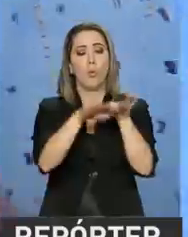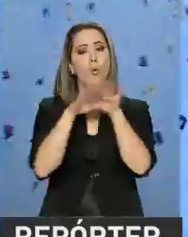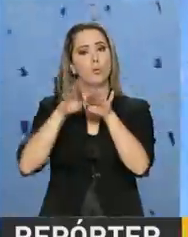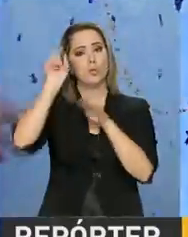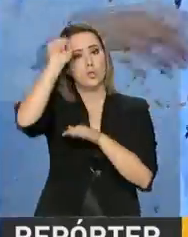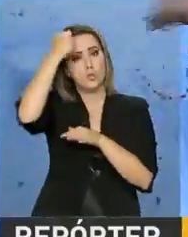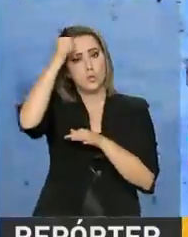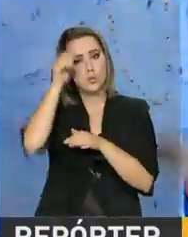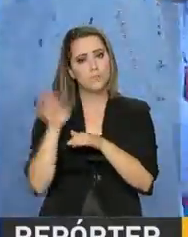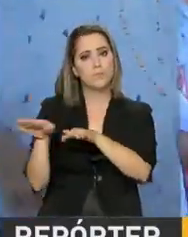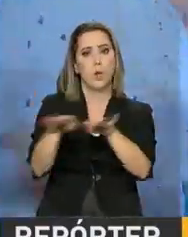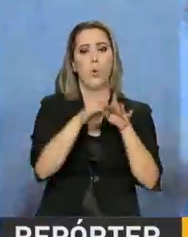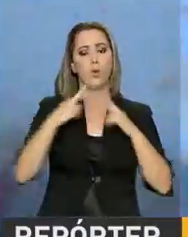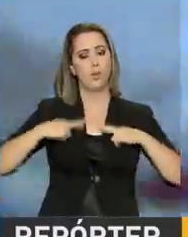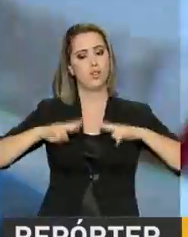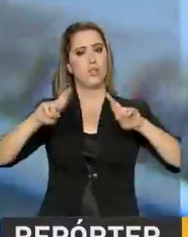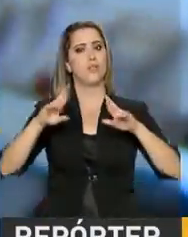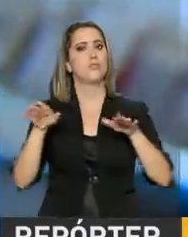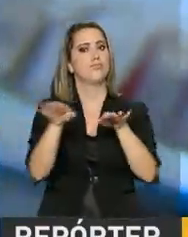racial, igualdade religiosa.